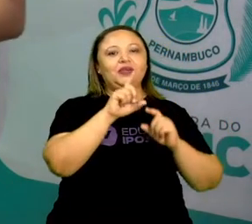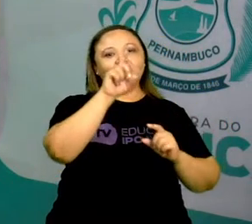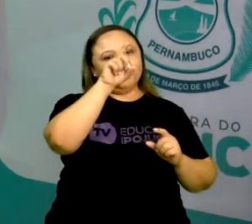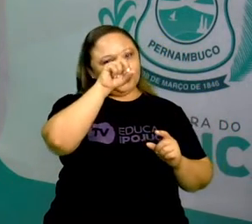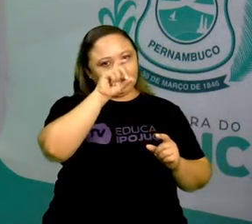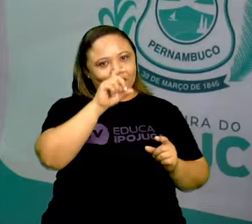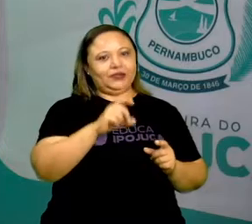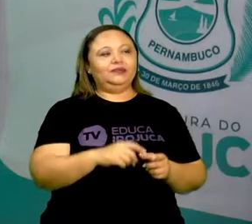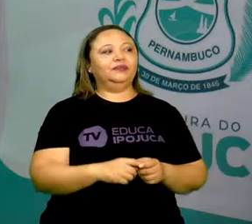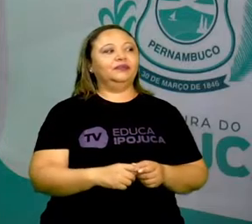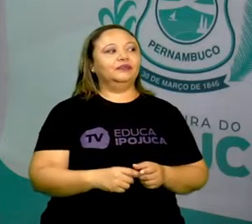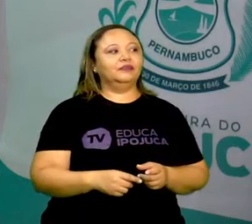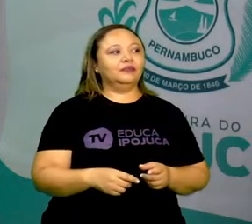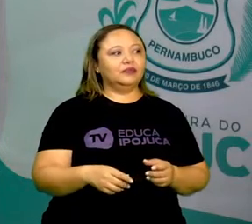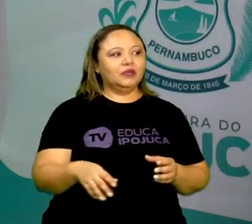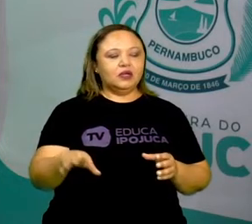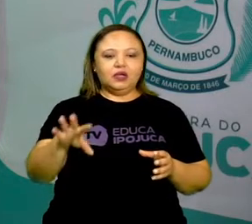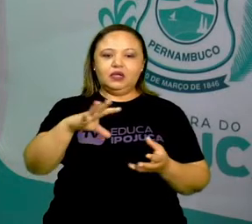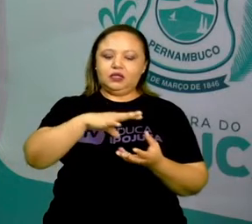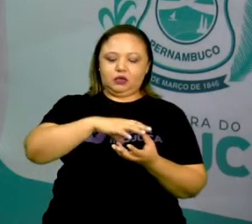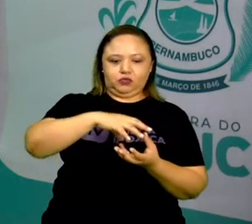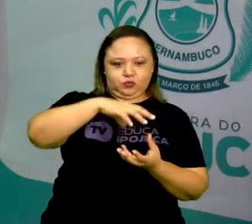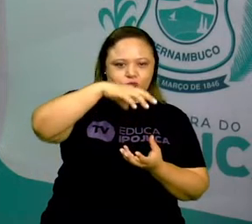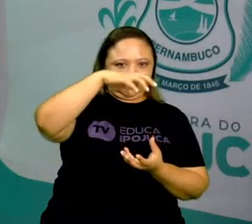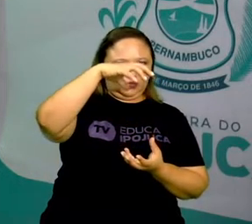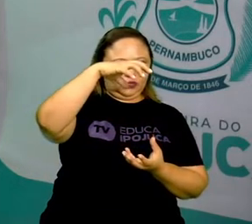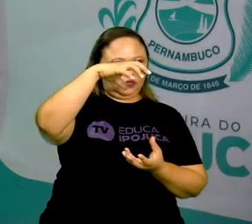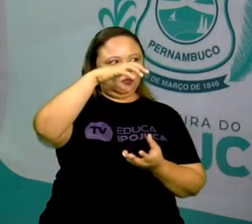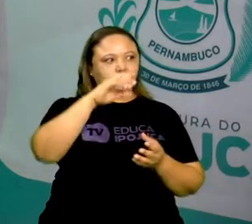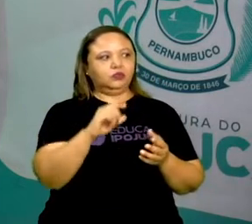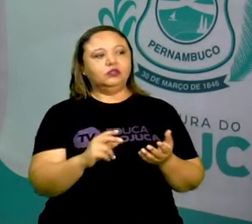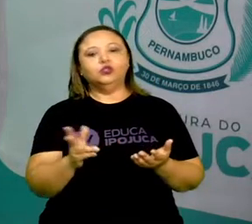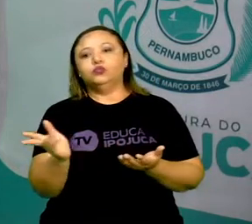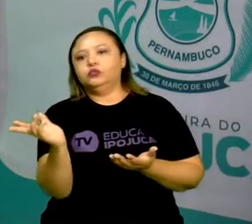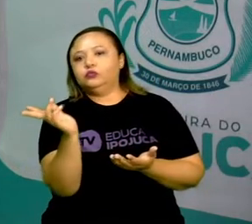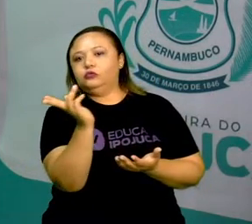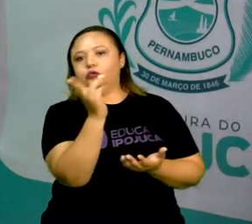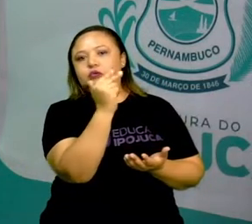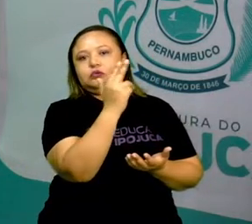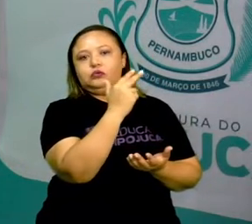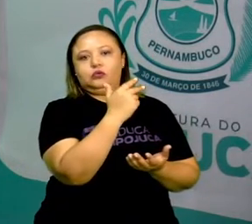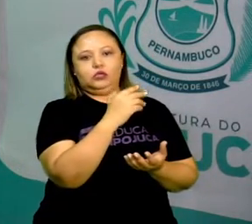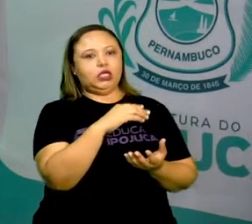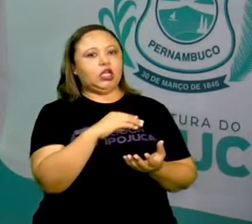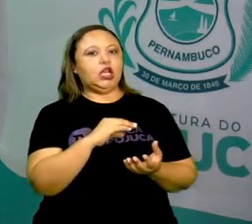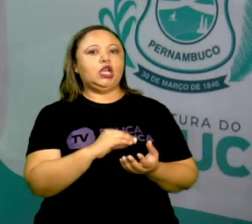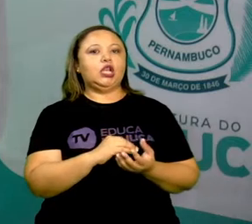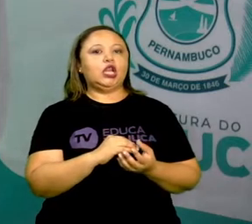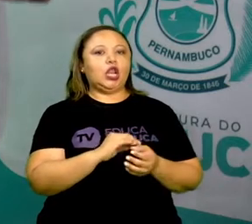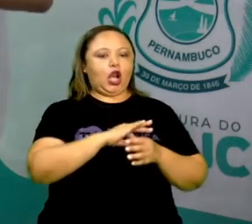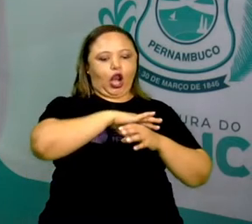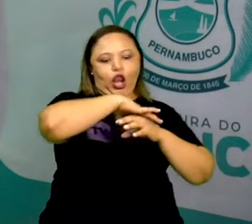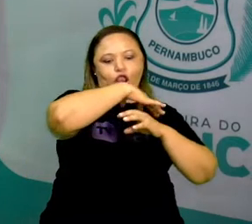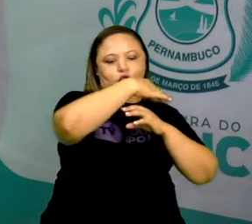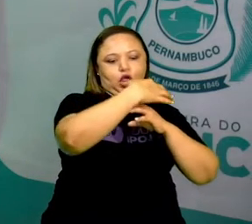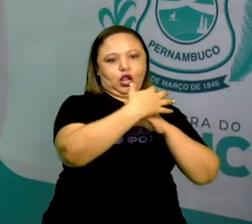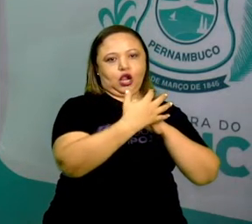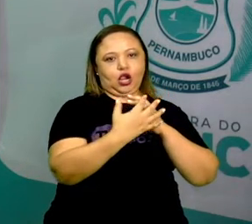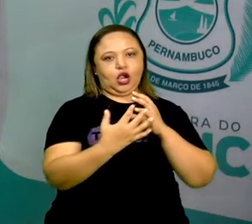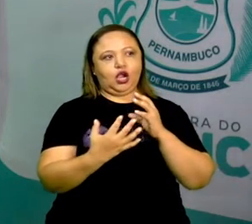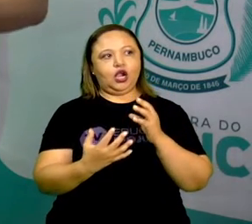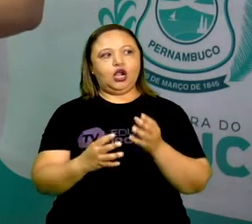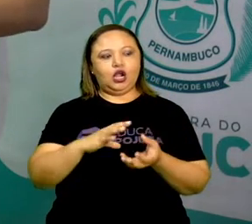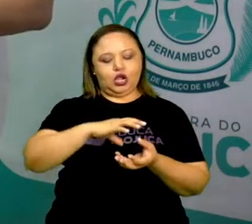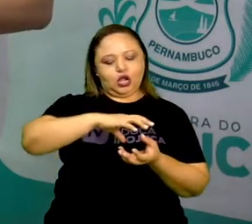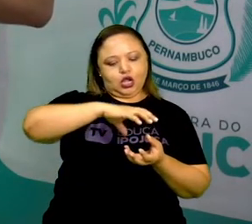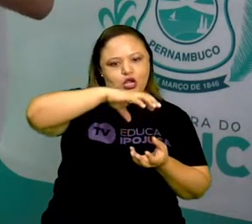Nós temos a planificação do cilindro, né? Que ele é totalmente redondo, tem